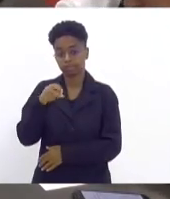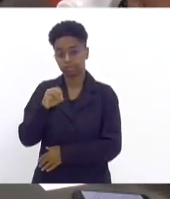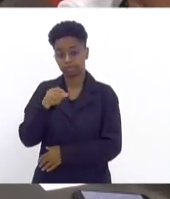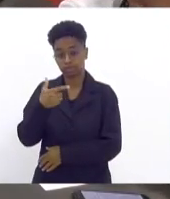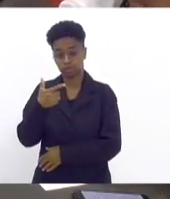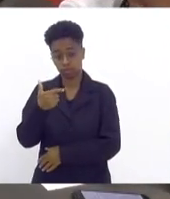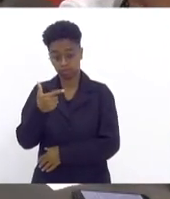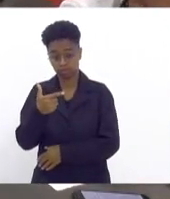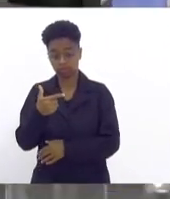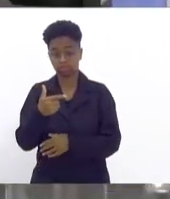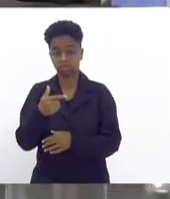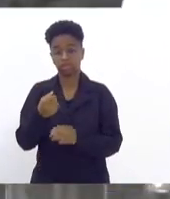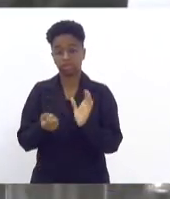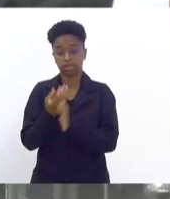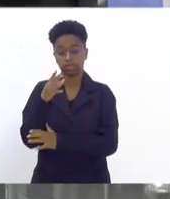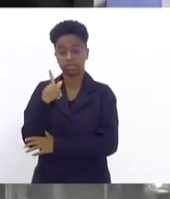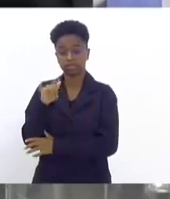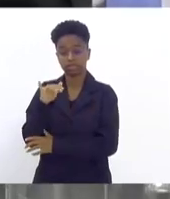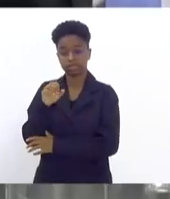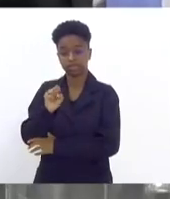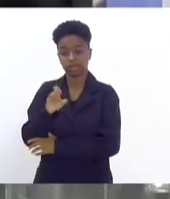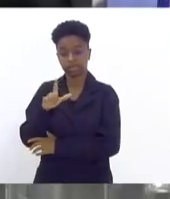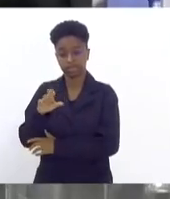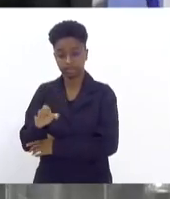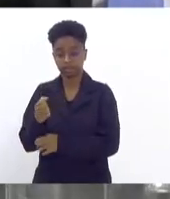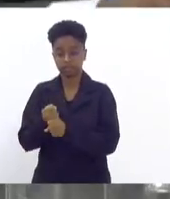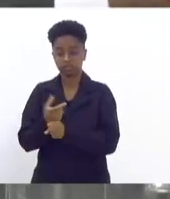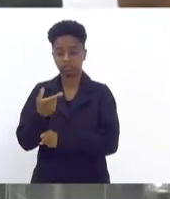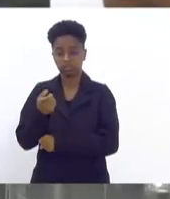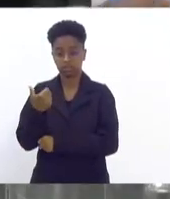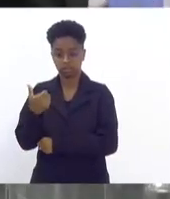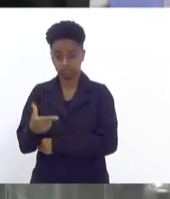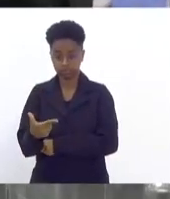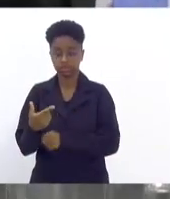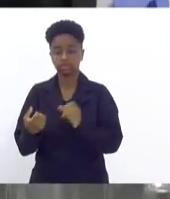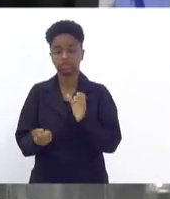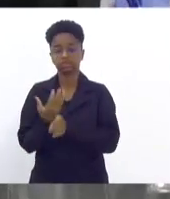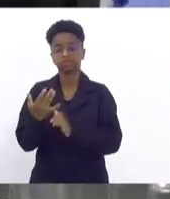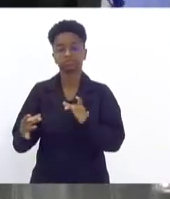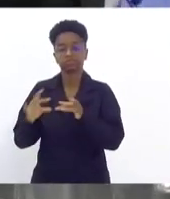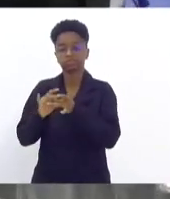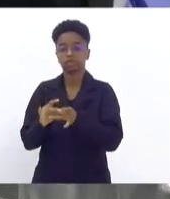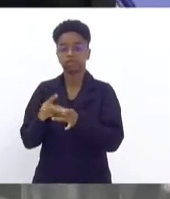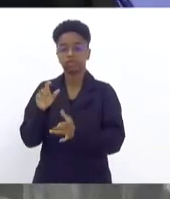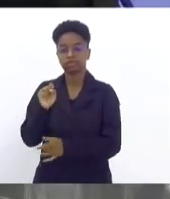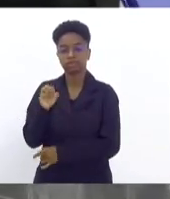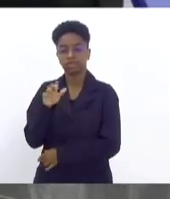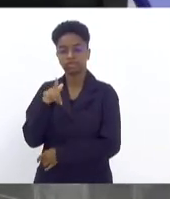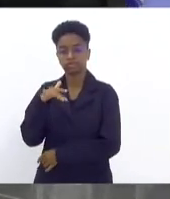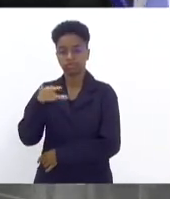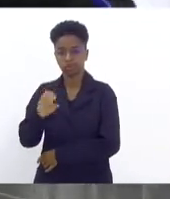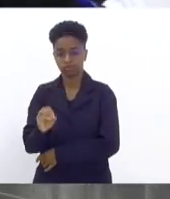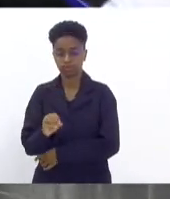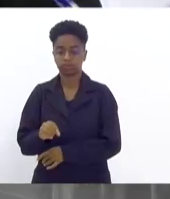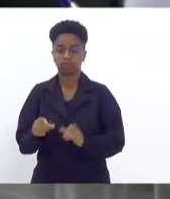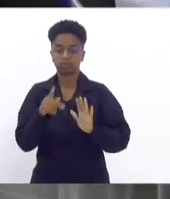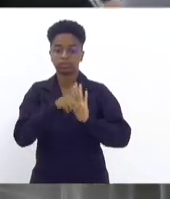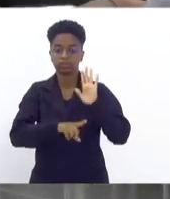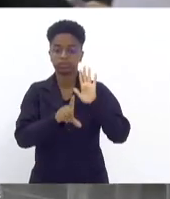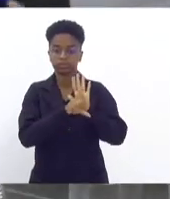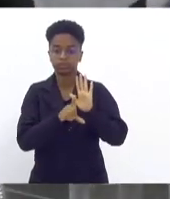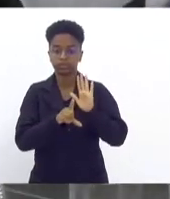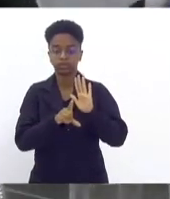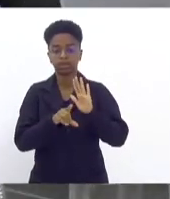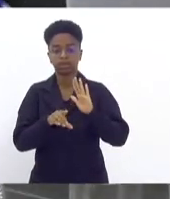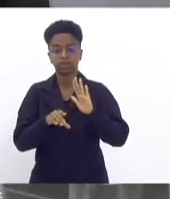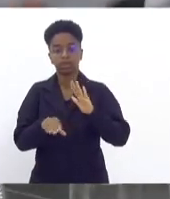da deputada Gisele Monteiro. Projeto de relatoria do deputado Dr. Serginho. PL, cuja ementa é: ficam